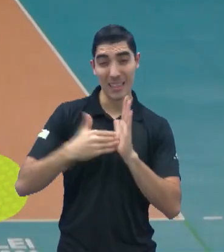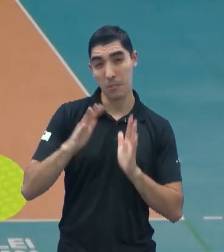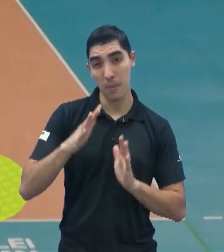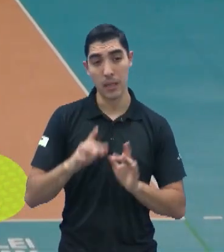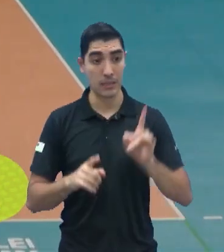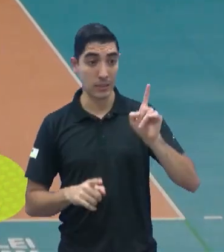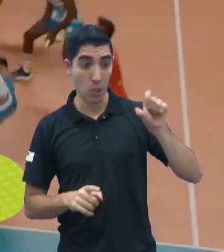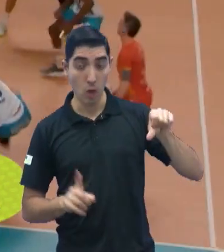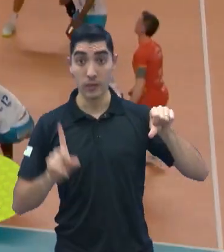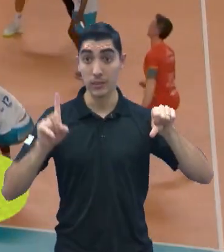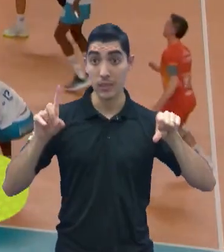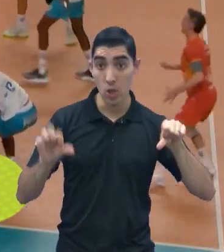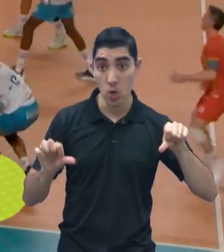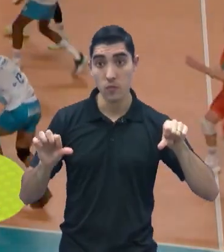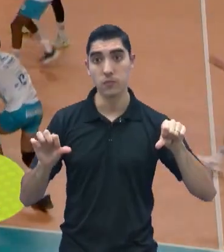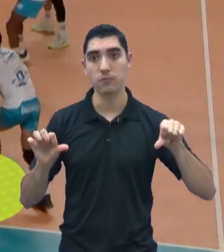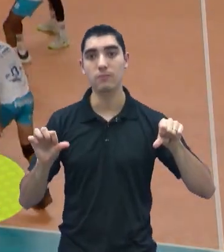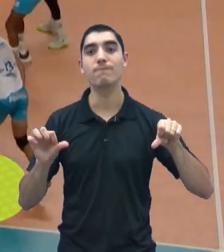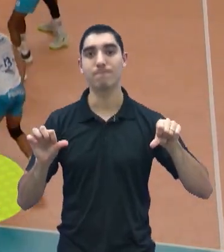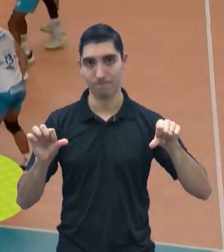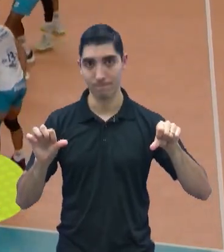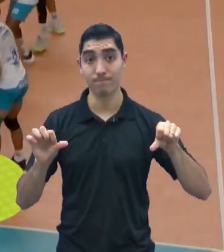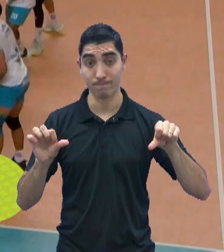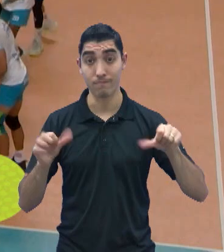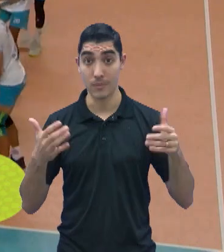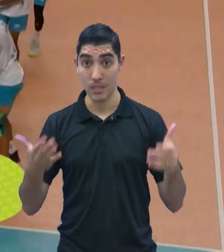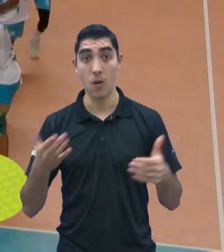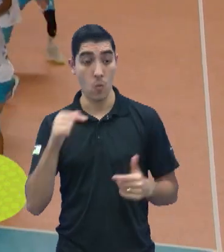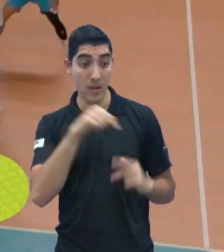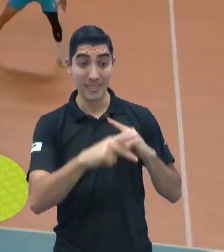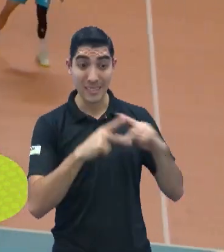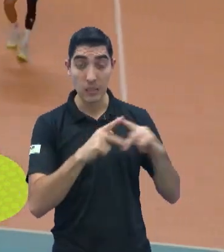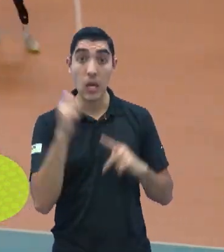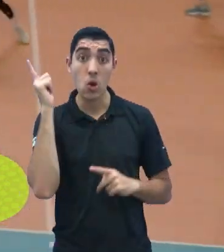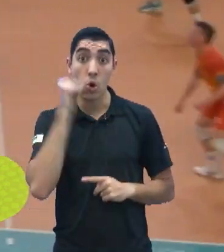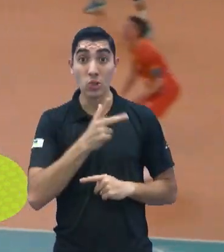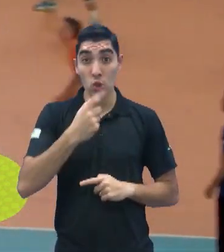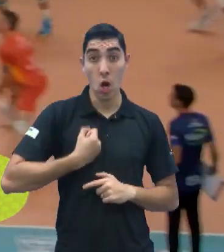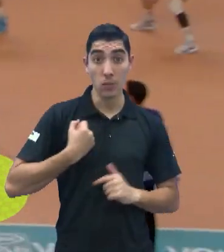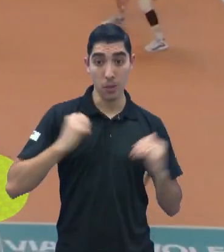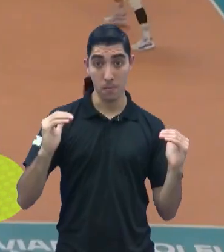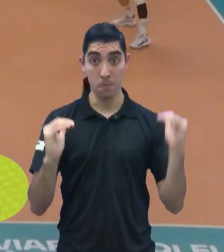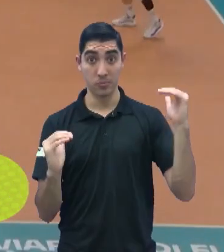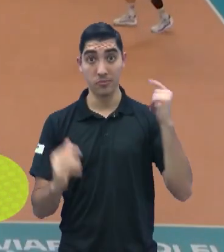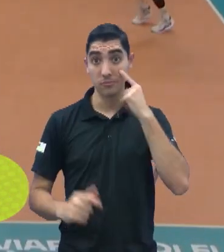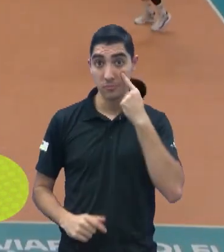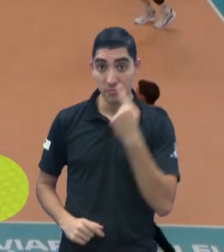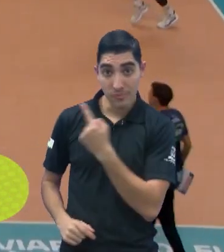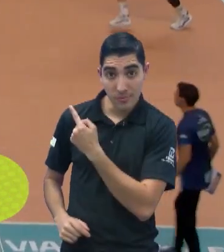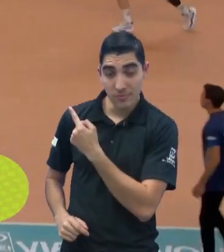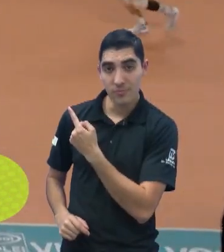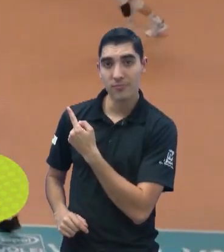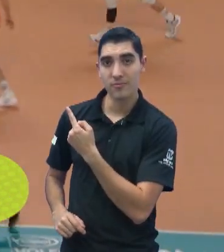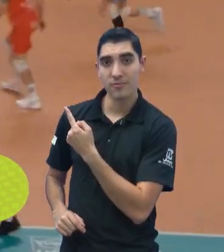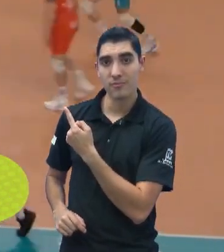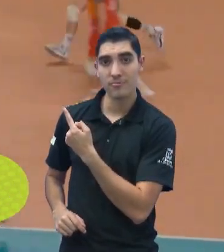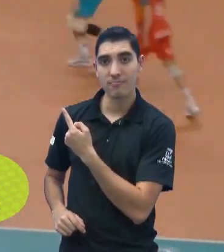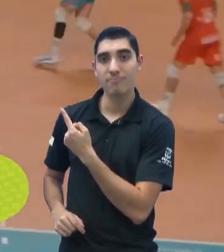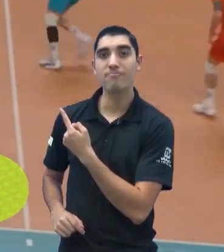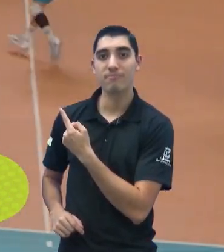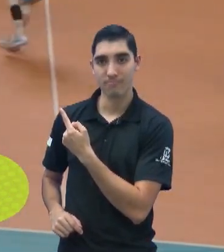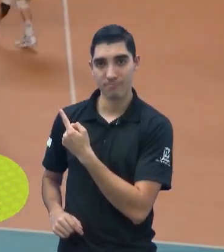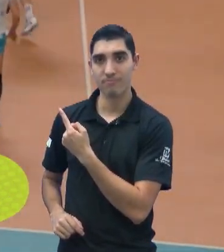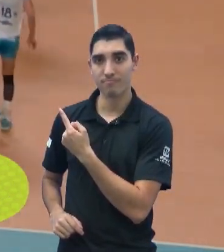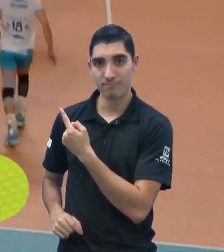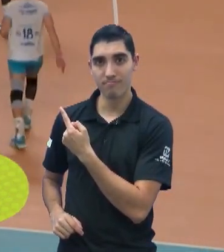19-19. Os donos da casa só abririam 2 pontos de vantagem na reta final da parcial, nessa jogada